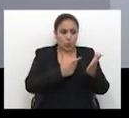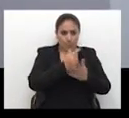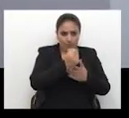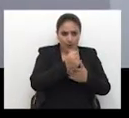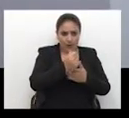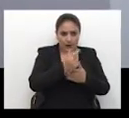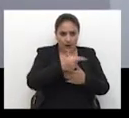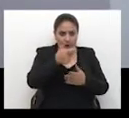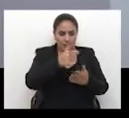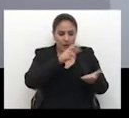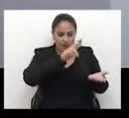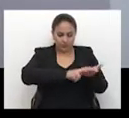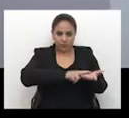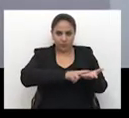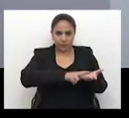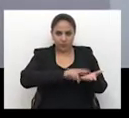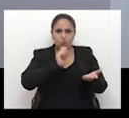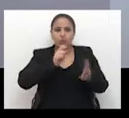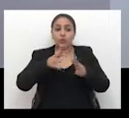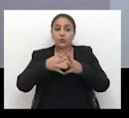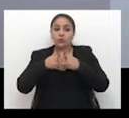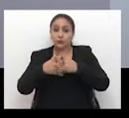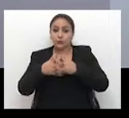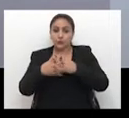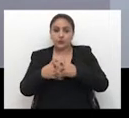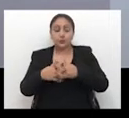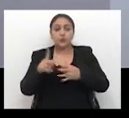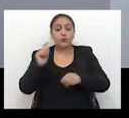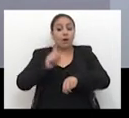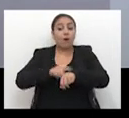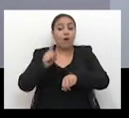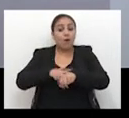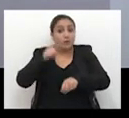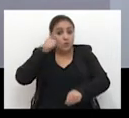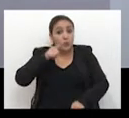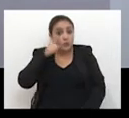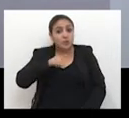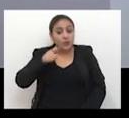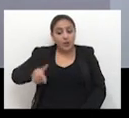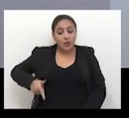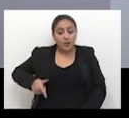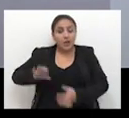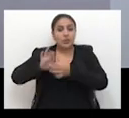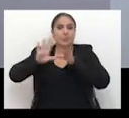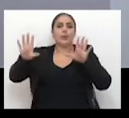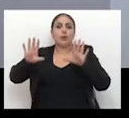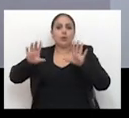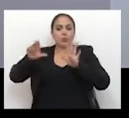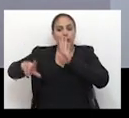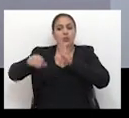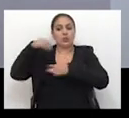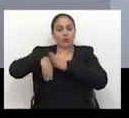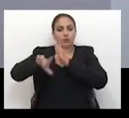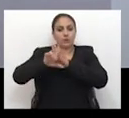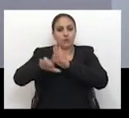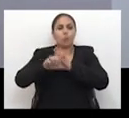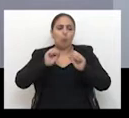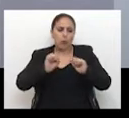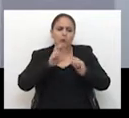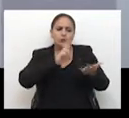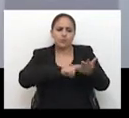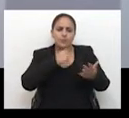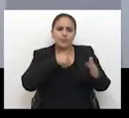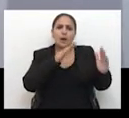posso comprar uma arma registrar o que complica muito a hora de eu conseguir tirar um pode importar só não posso alta registrada na minha